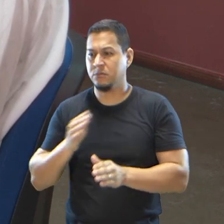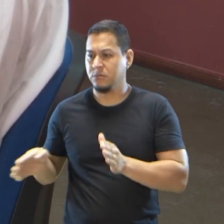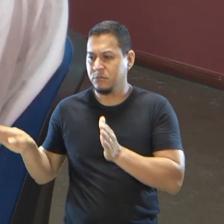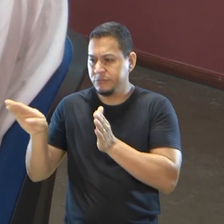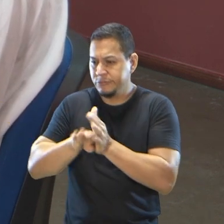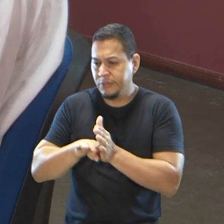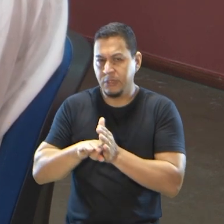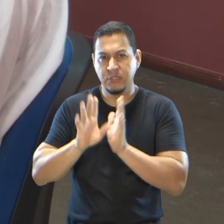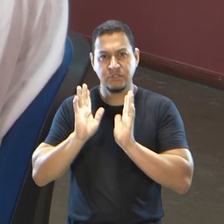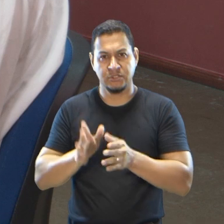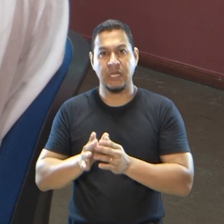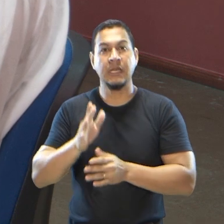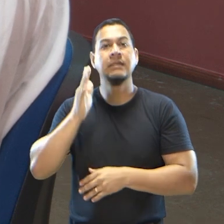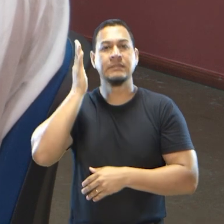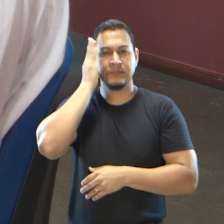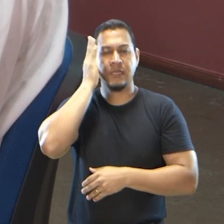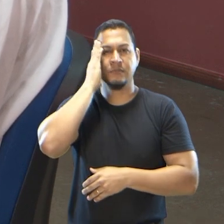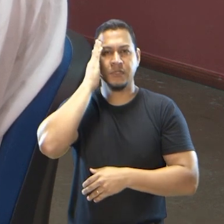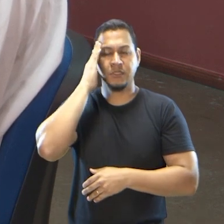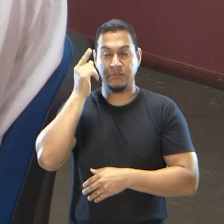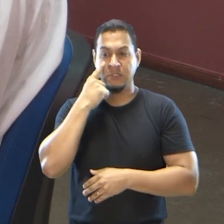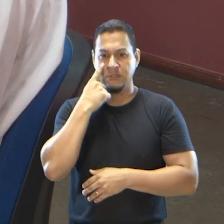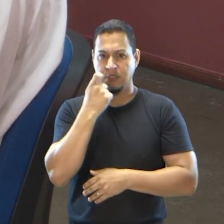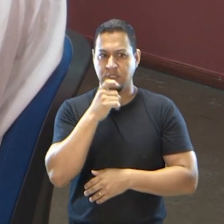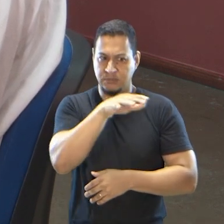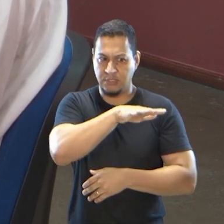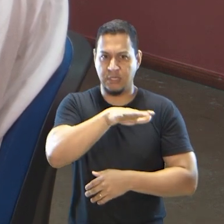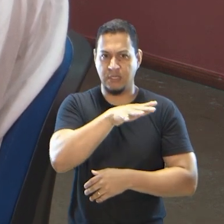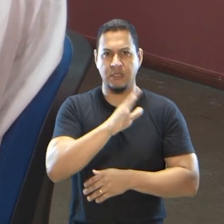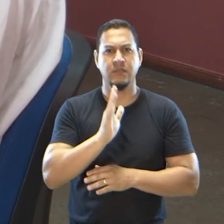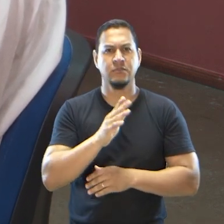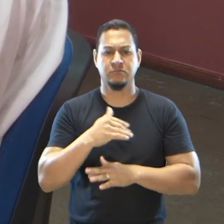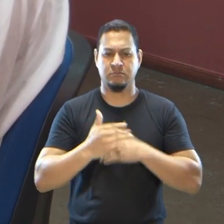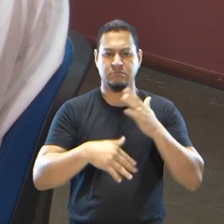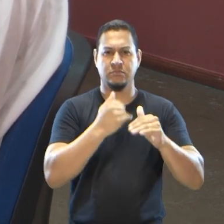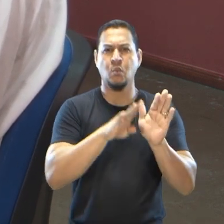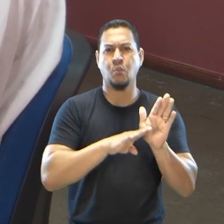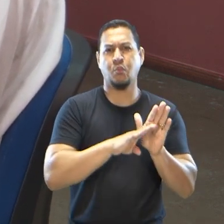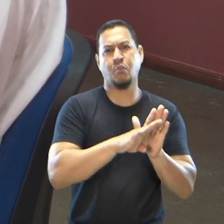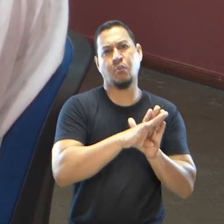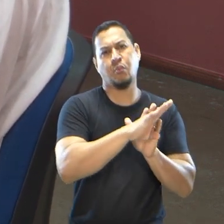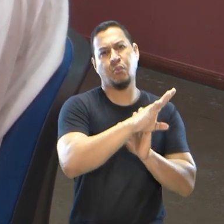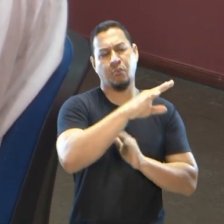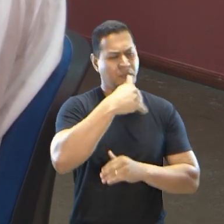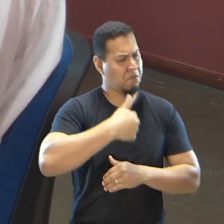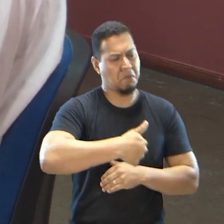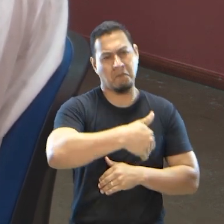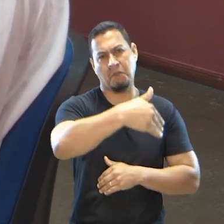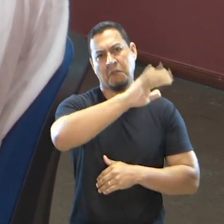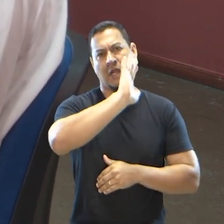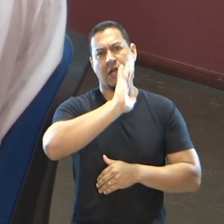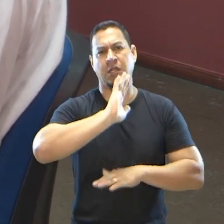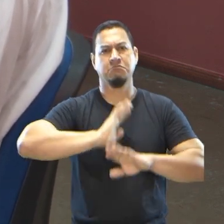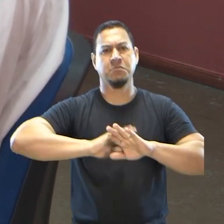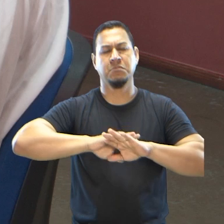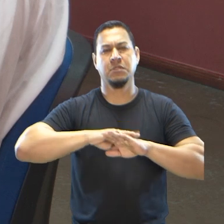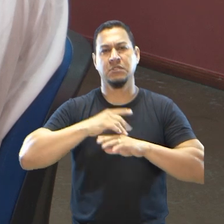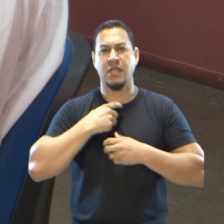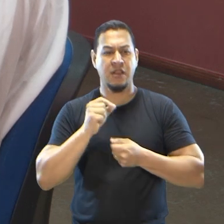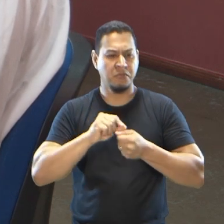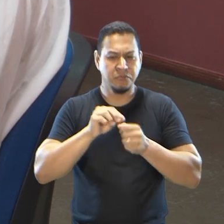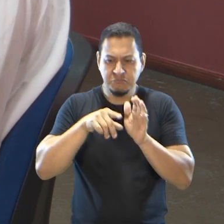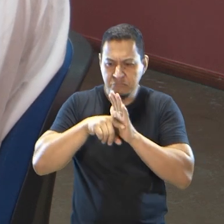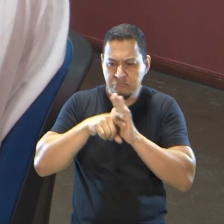ele entra já sabendo, tendo interesse naquela determinada área, o rendimento dele é melhor, ele se